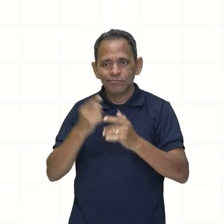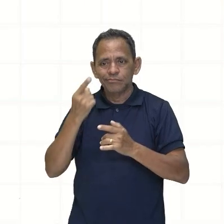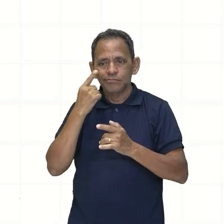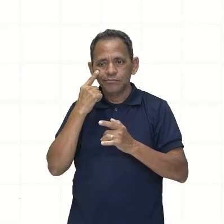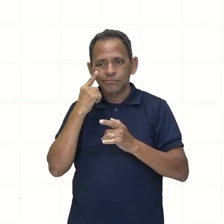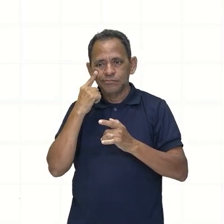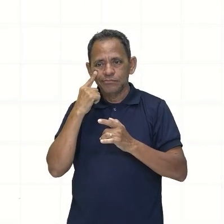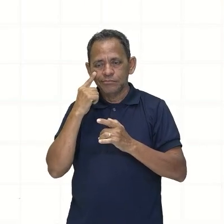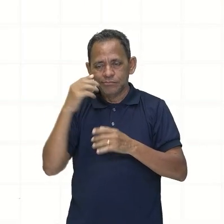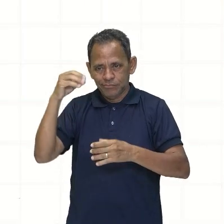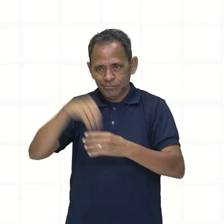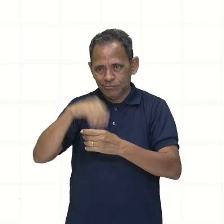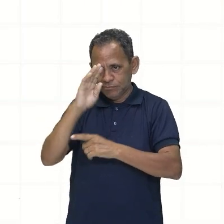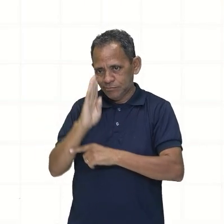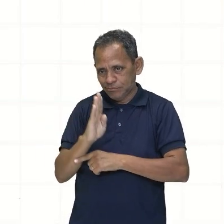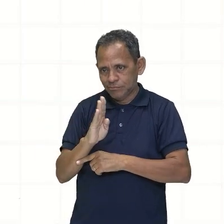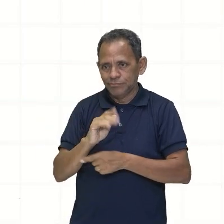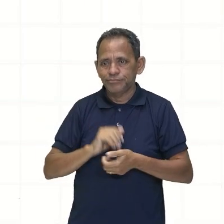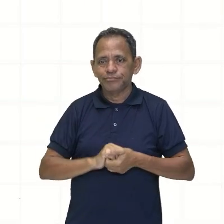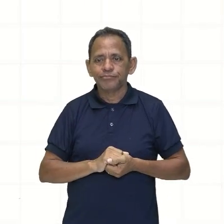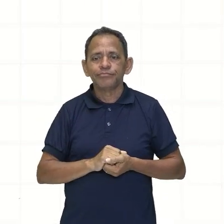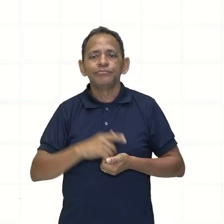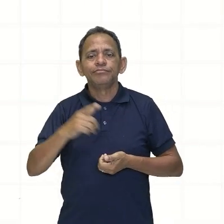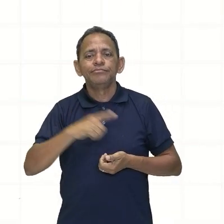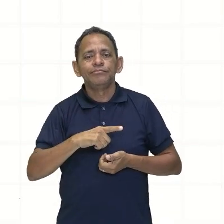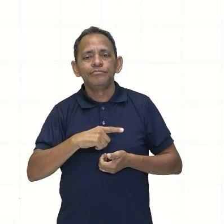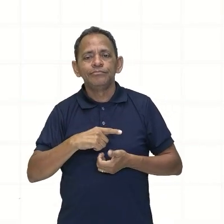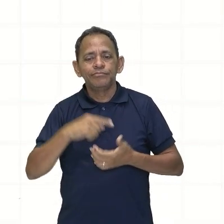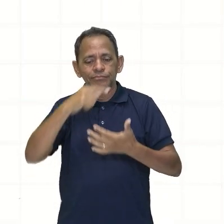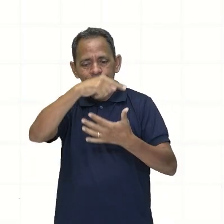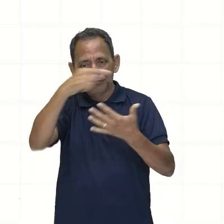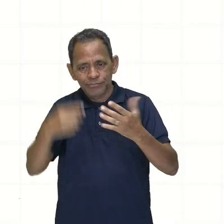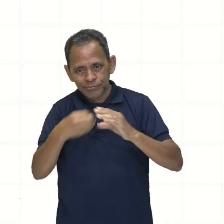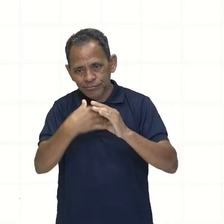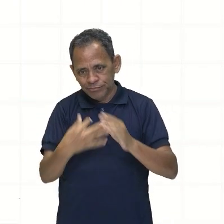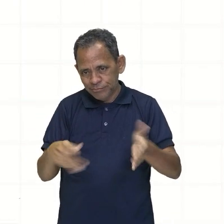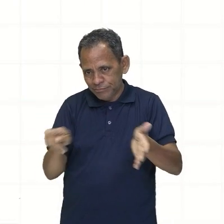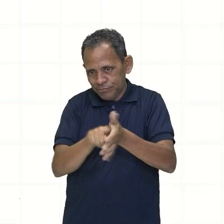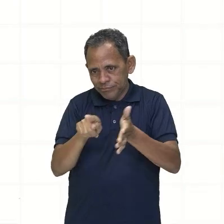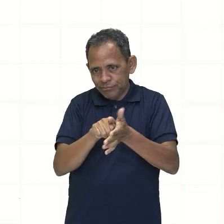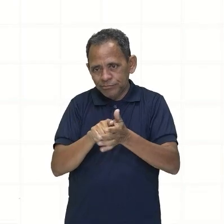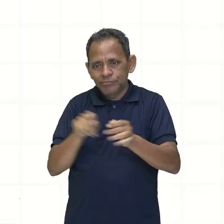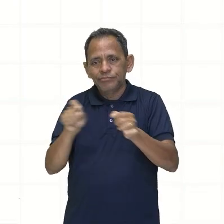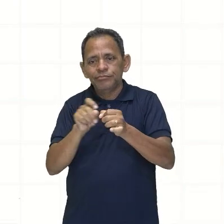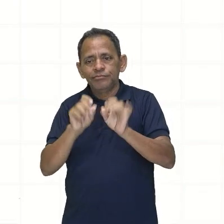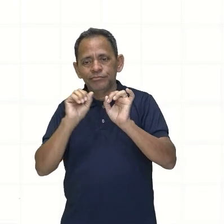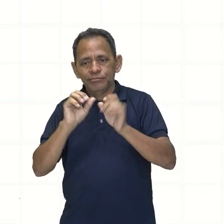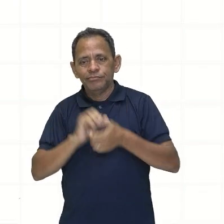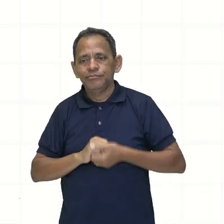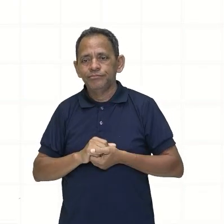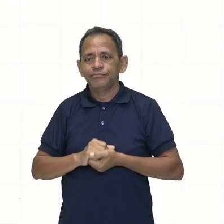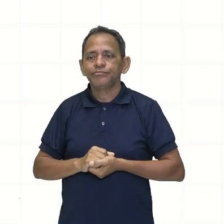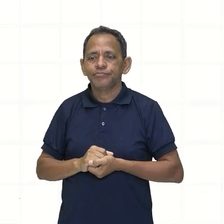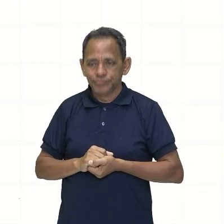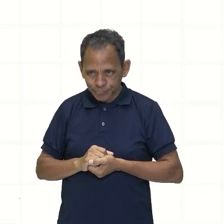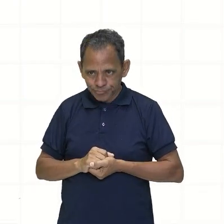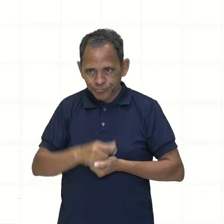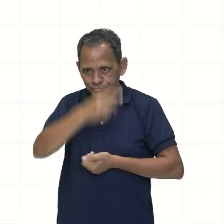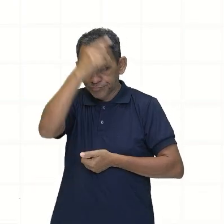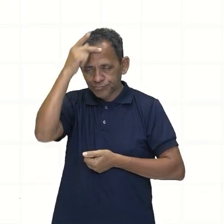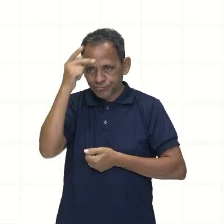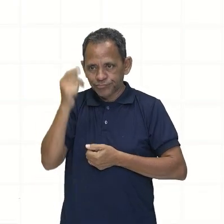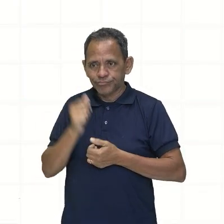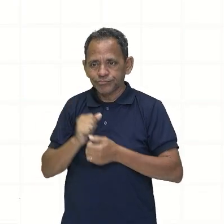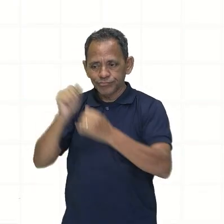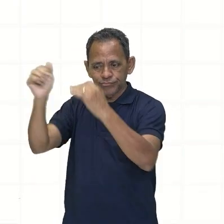no território brasileiro, né? E aí nós temos os fatores, né, que também vão fazer com que essas pessoas saiam aqui dos seus países